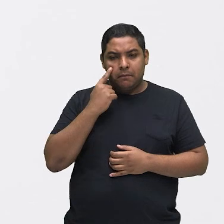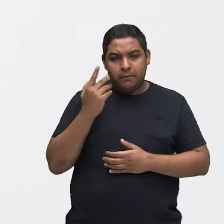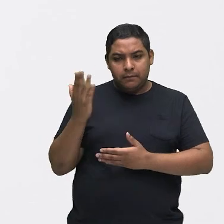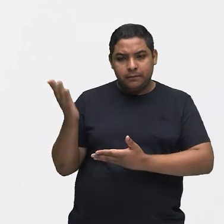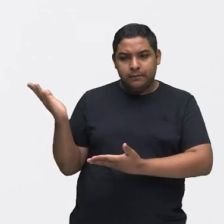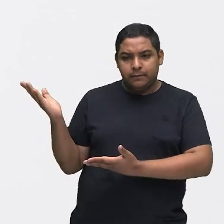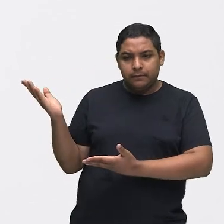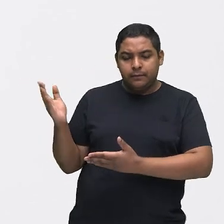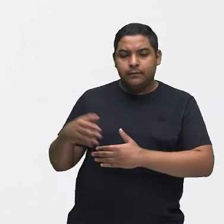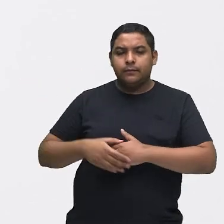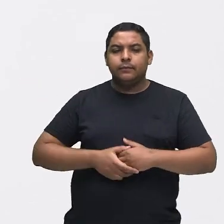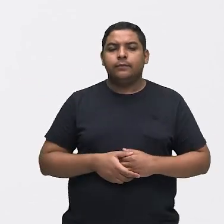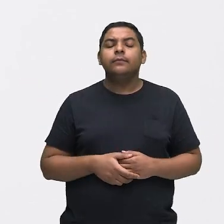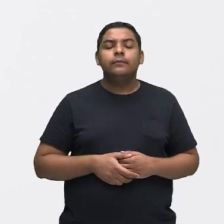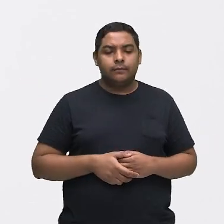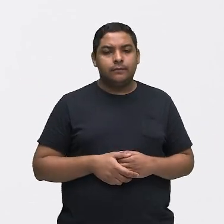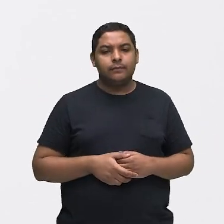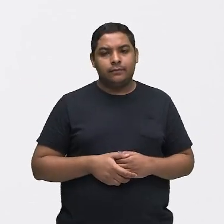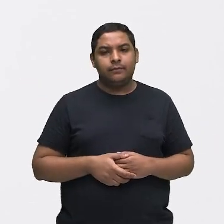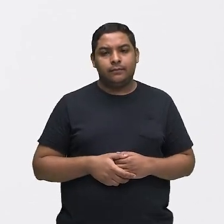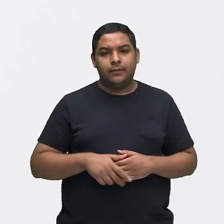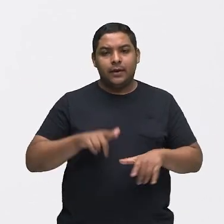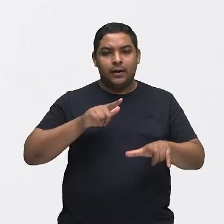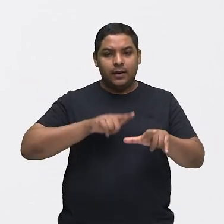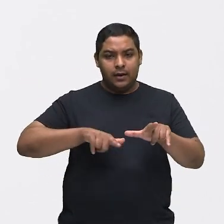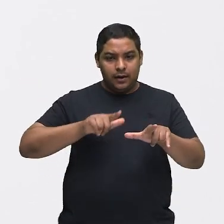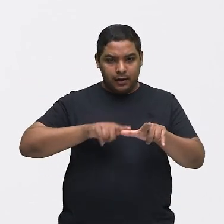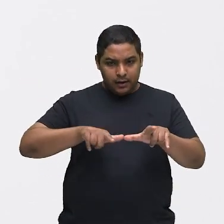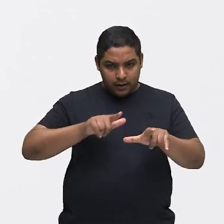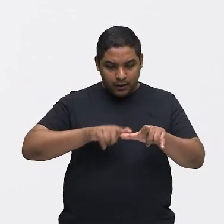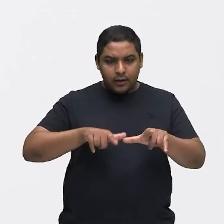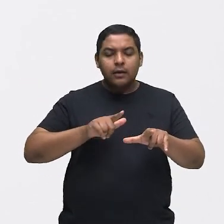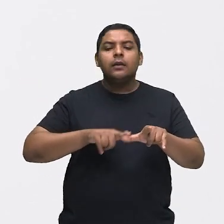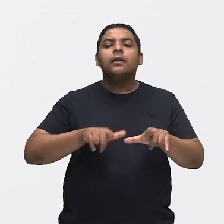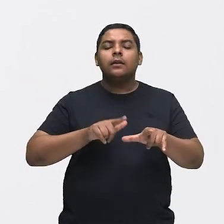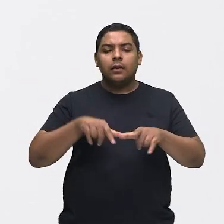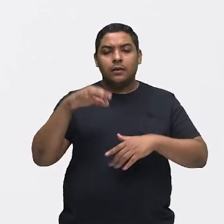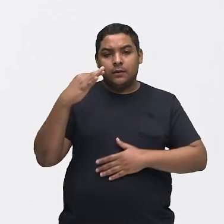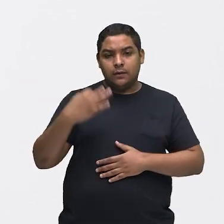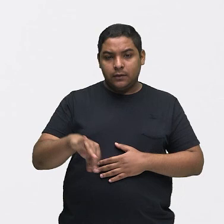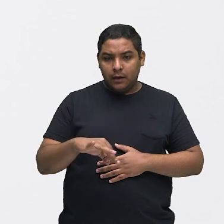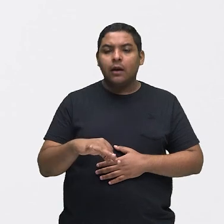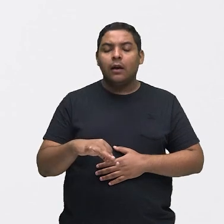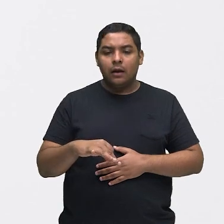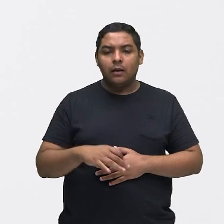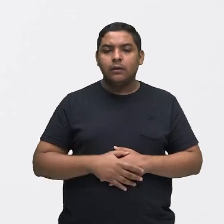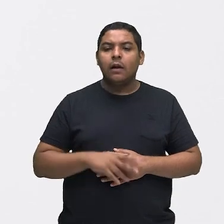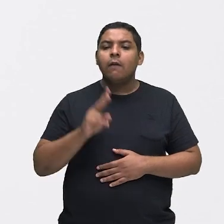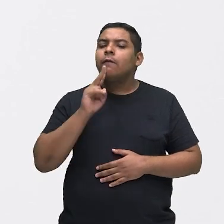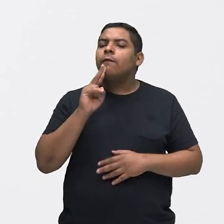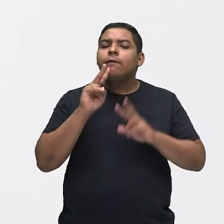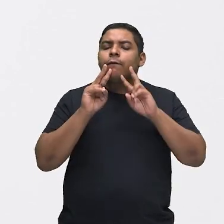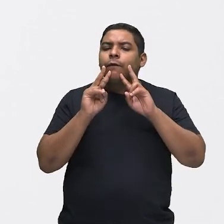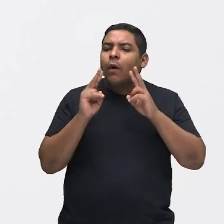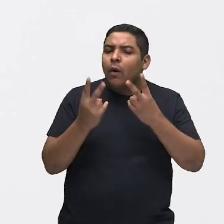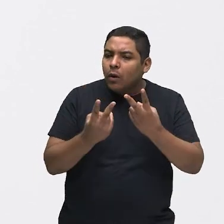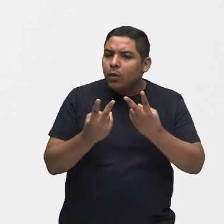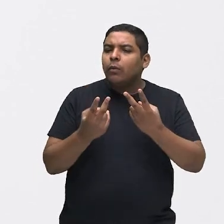Então, a letra correta, né, que dá volume seria... Então, volume seria